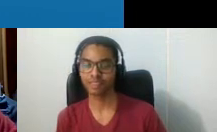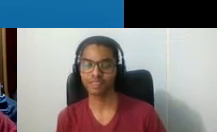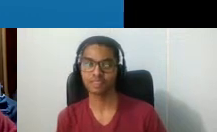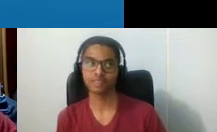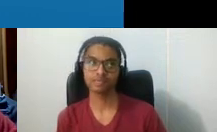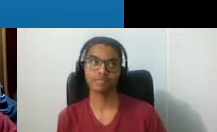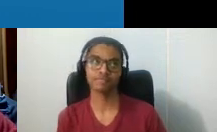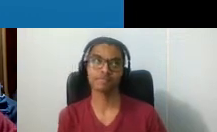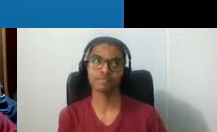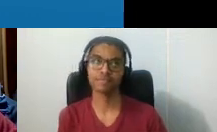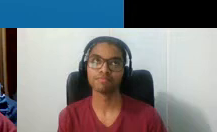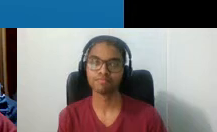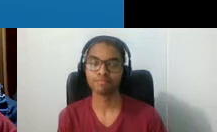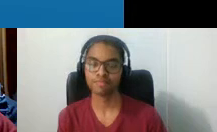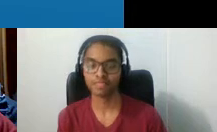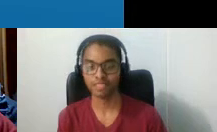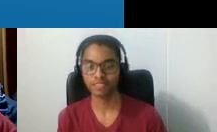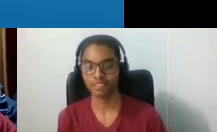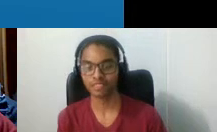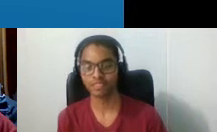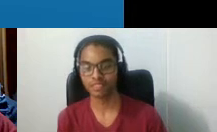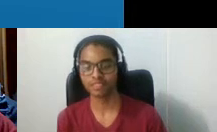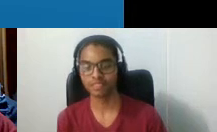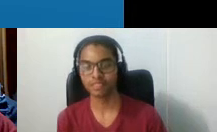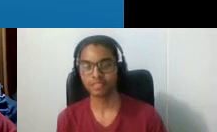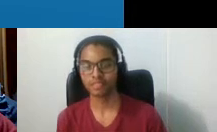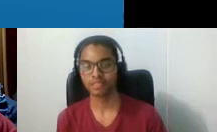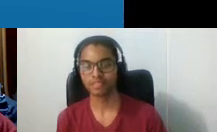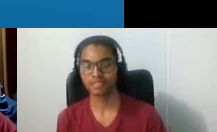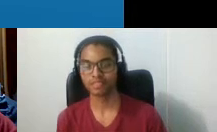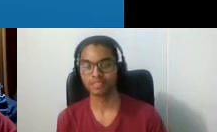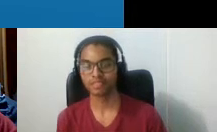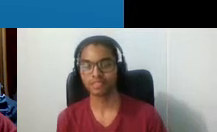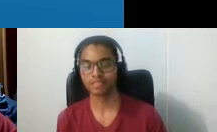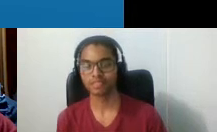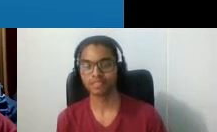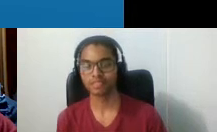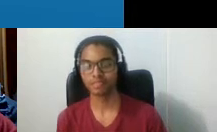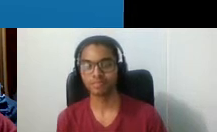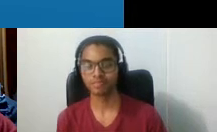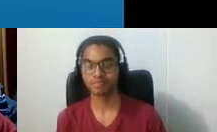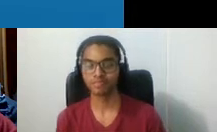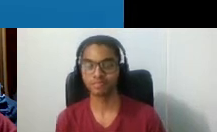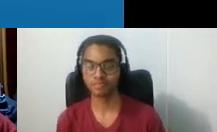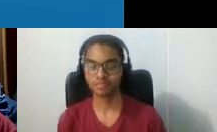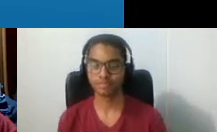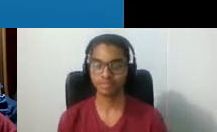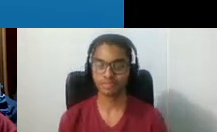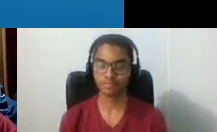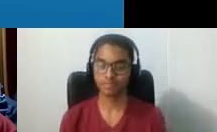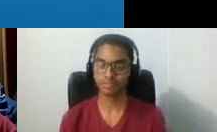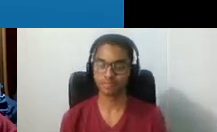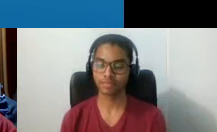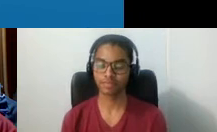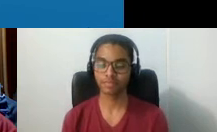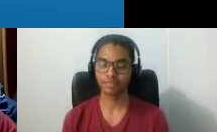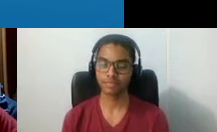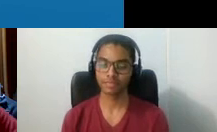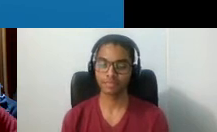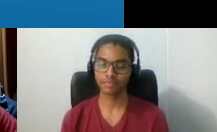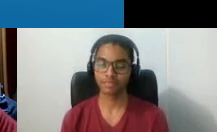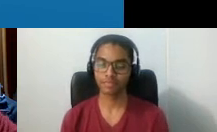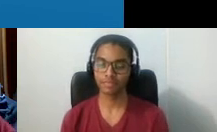fina, que antes de atingir essa pressão, rompeu. Aí existe um outro fenômeno associado, que eu